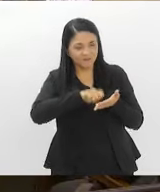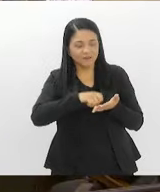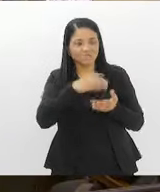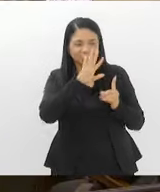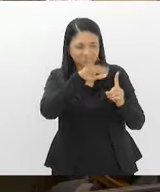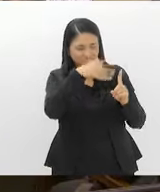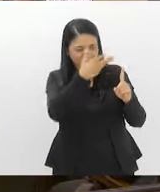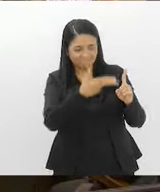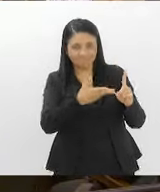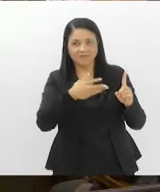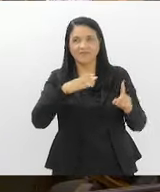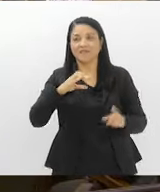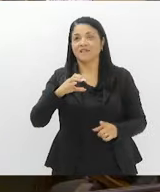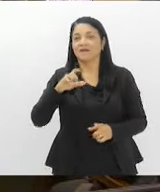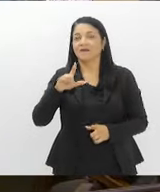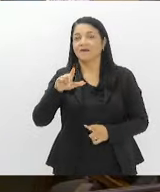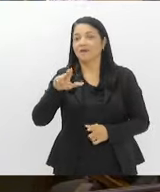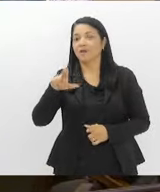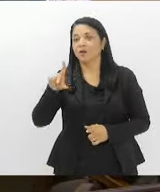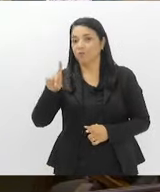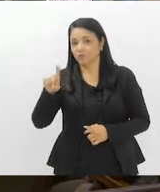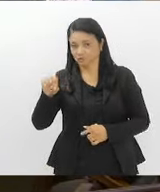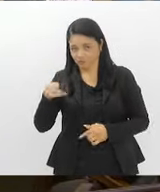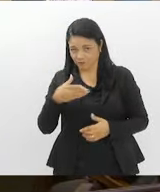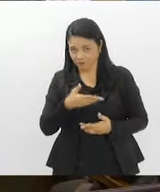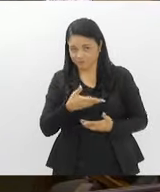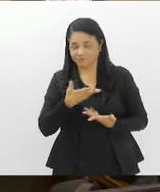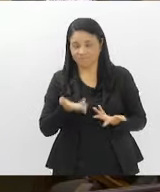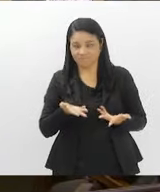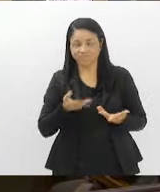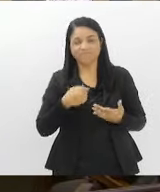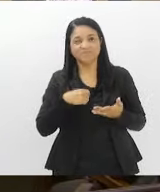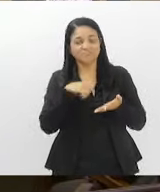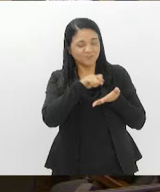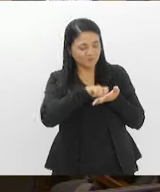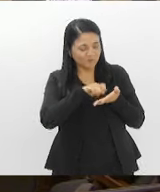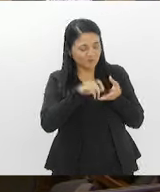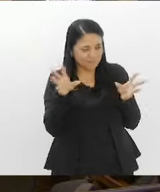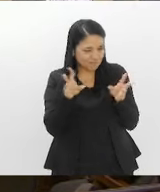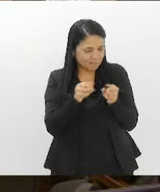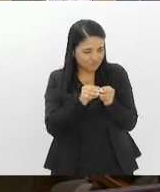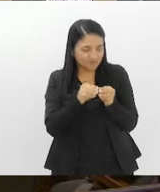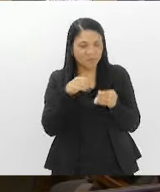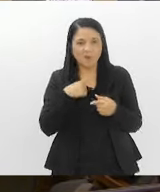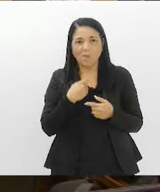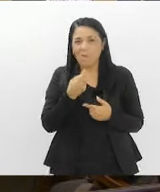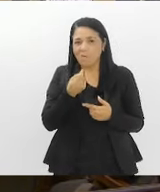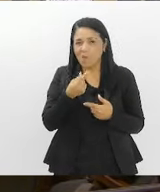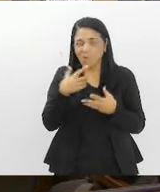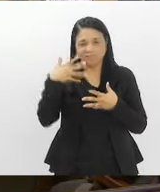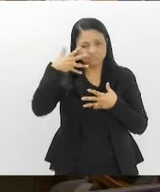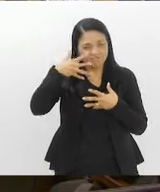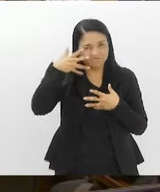escrevi breves linhas. Sua Excelência sabe que eu sou de poucas palavras e mais de